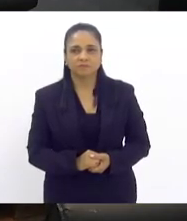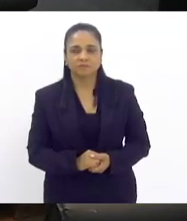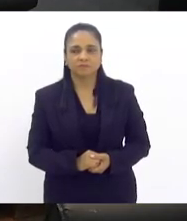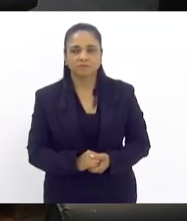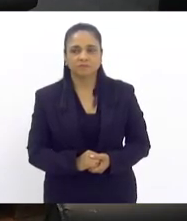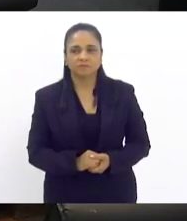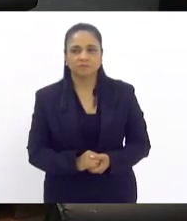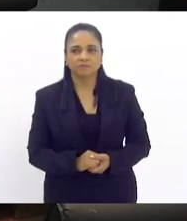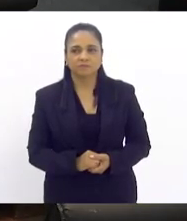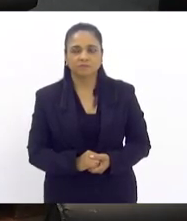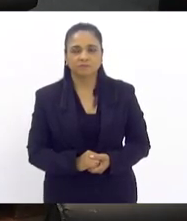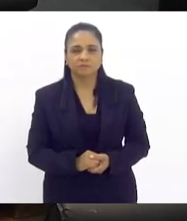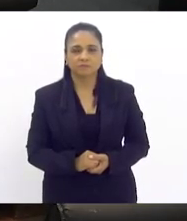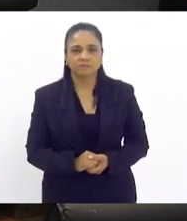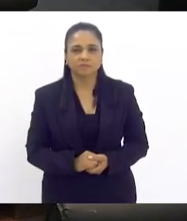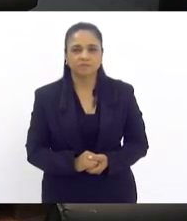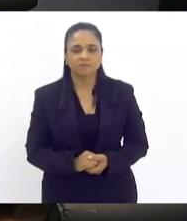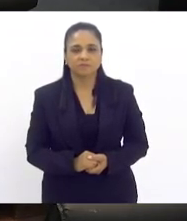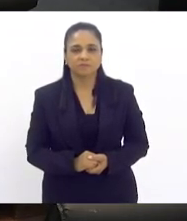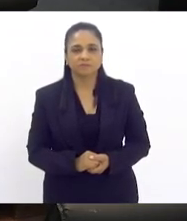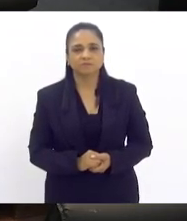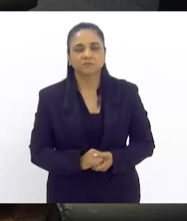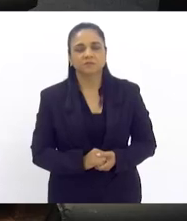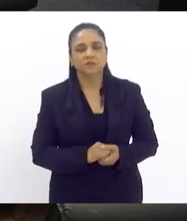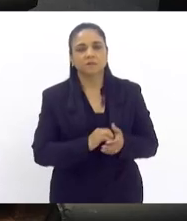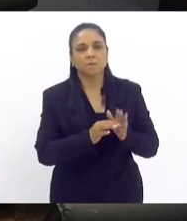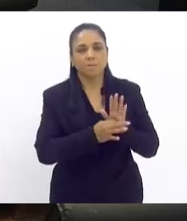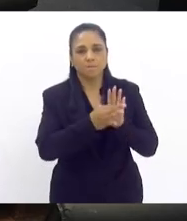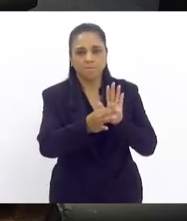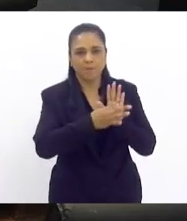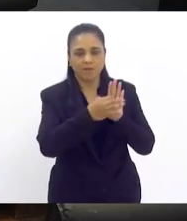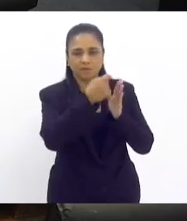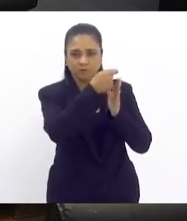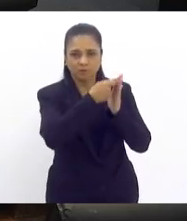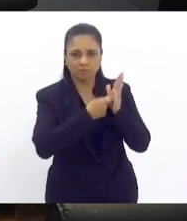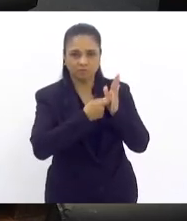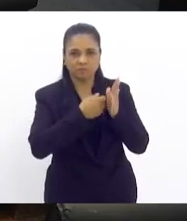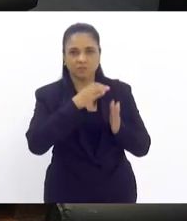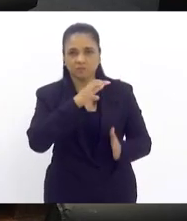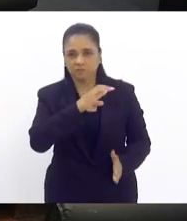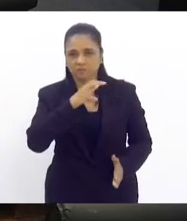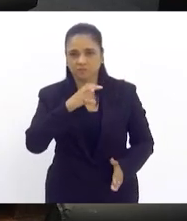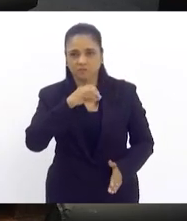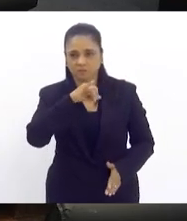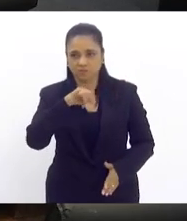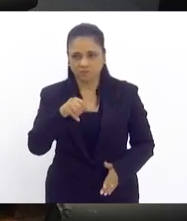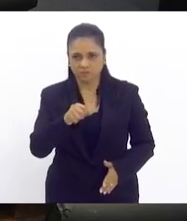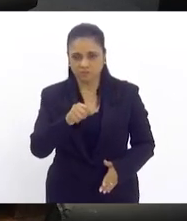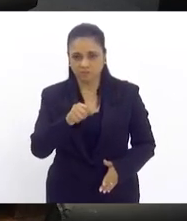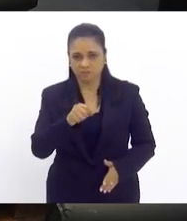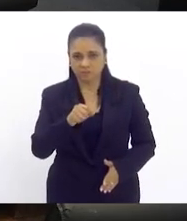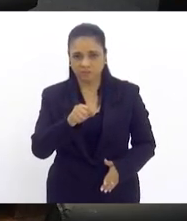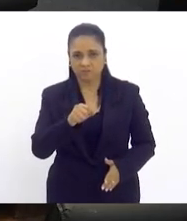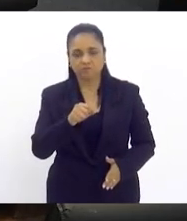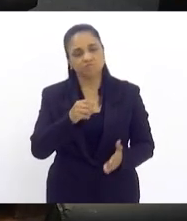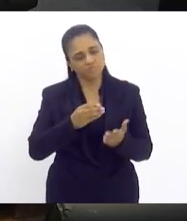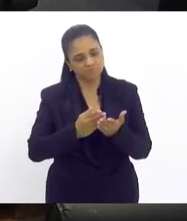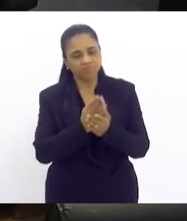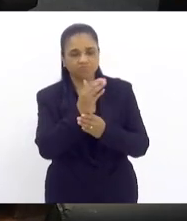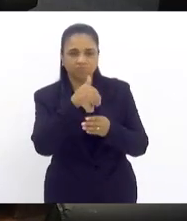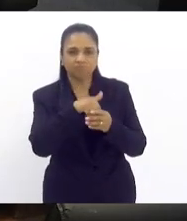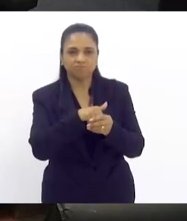Eu voto favorável. Ao parecer do relator. Com a CCJ, Andrezinho. Favorável também.